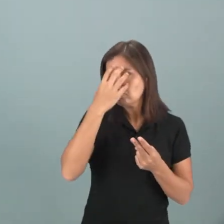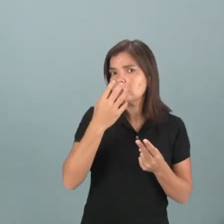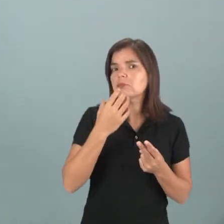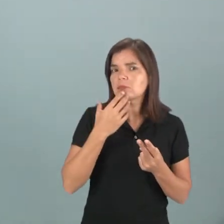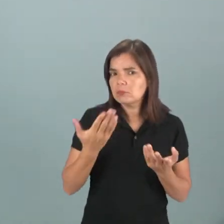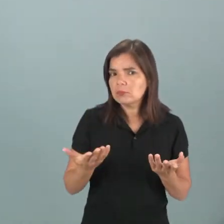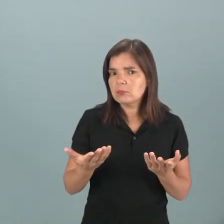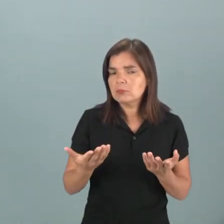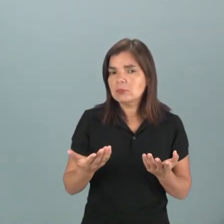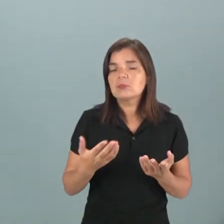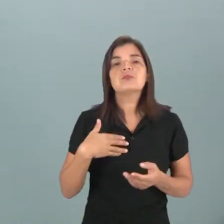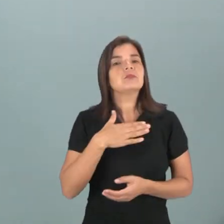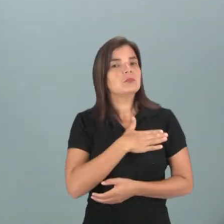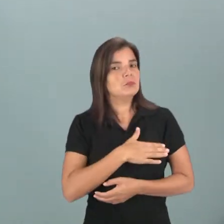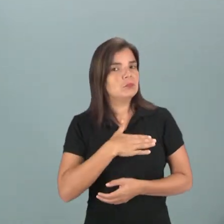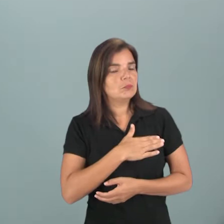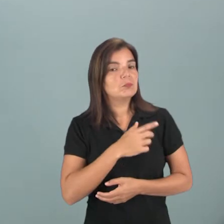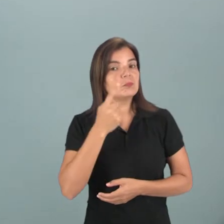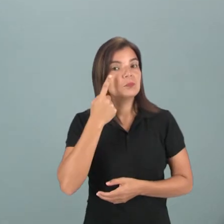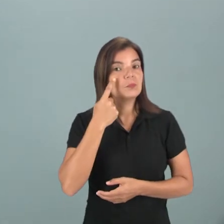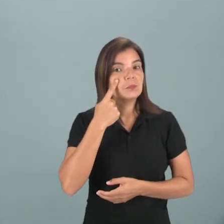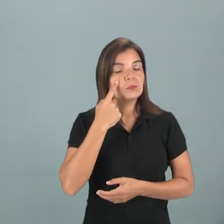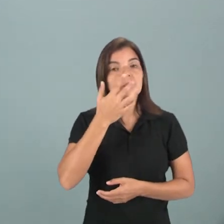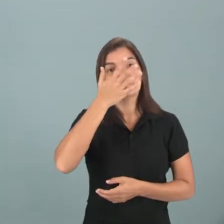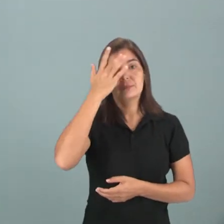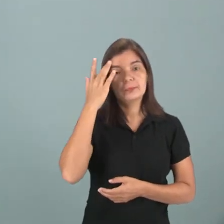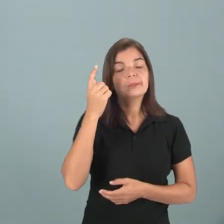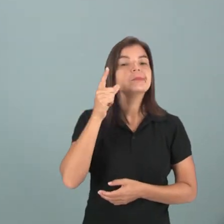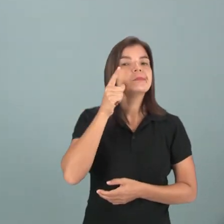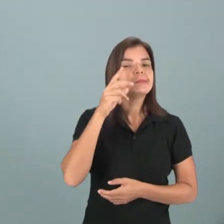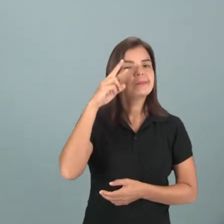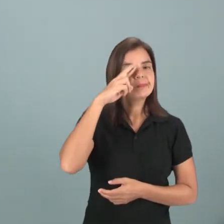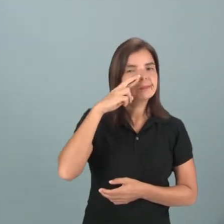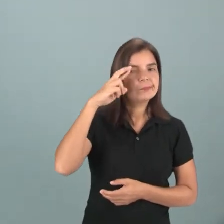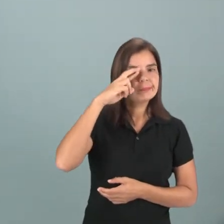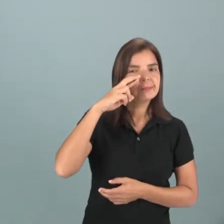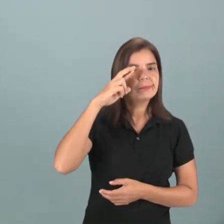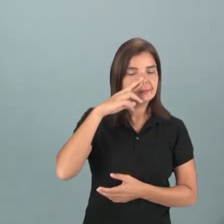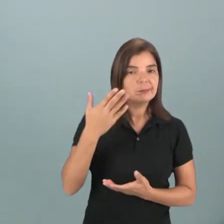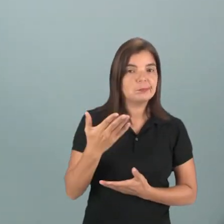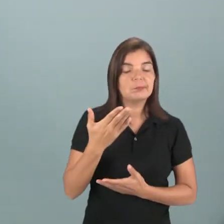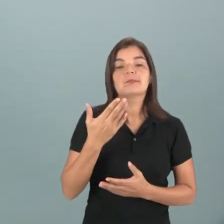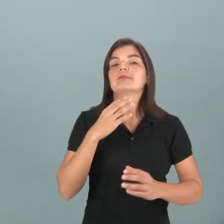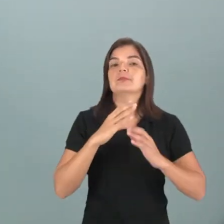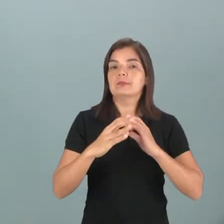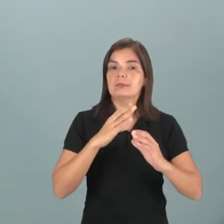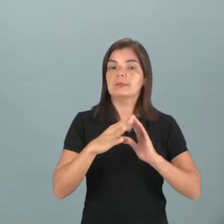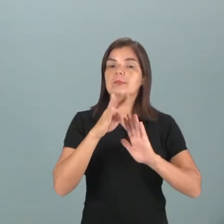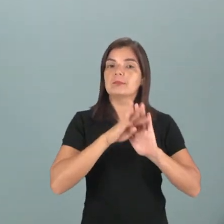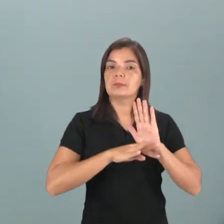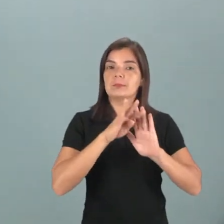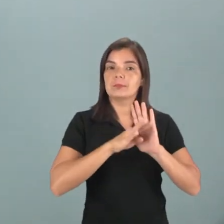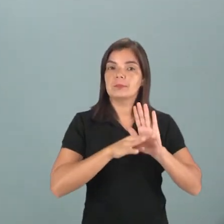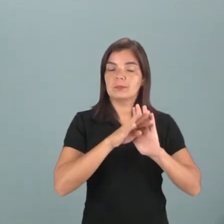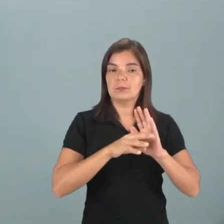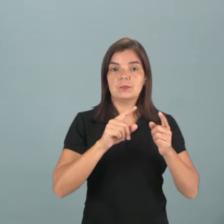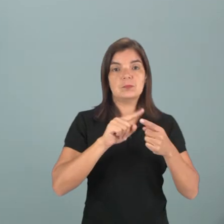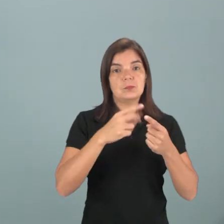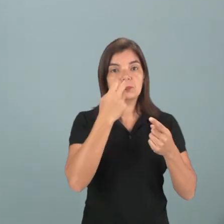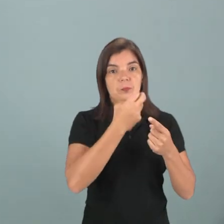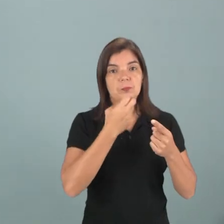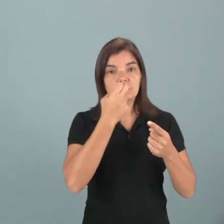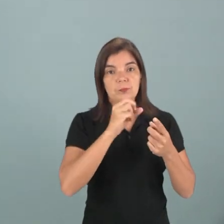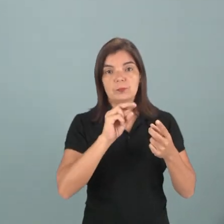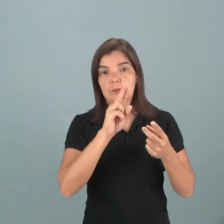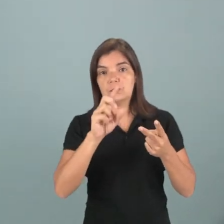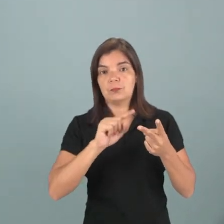séria? Foi divertir o espectador? Então vocês devem observar a intenção comunicativa dos textos, sejam orais